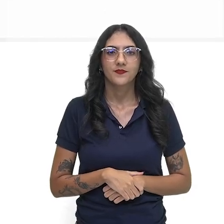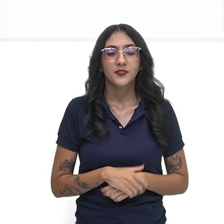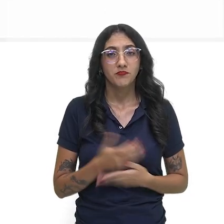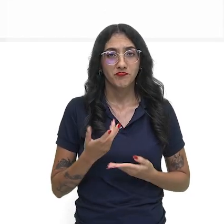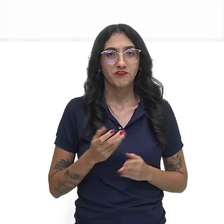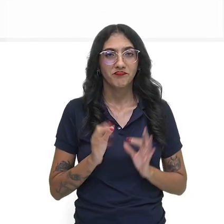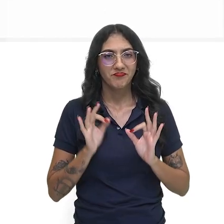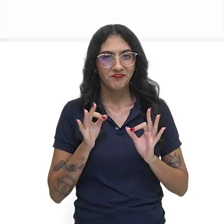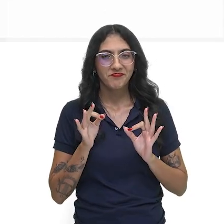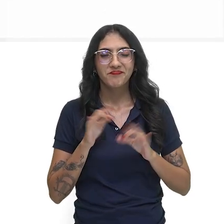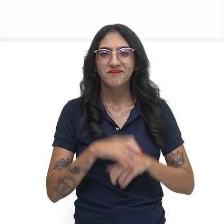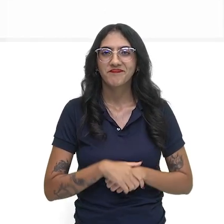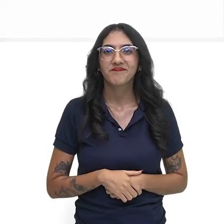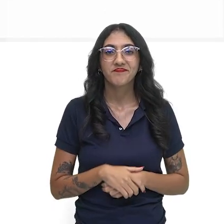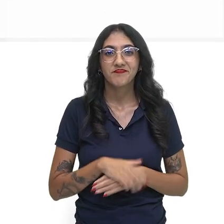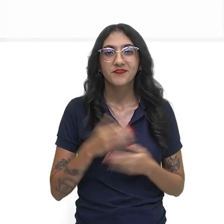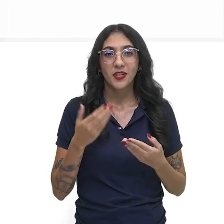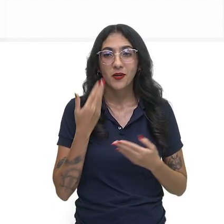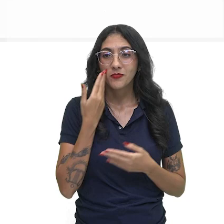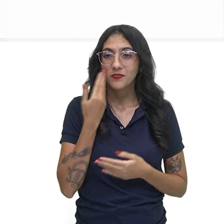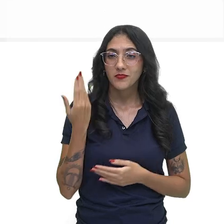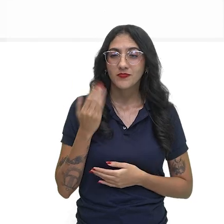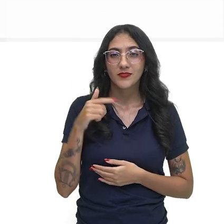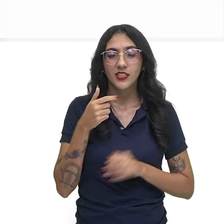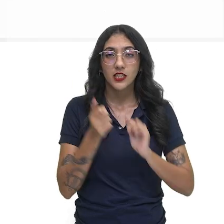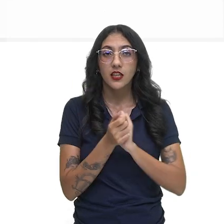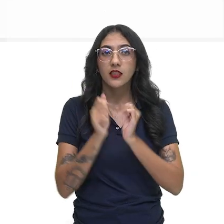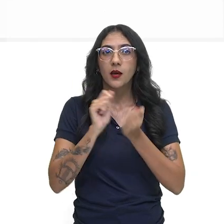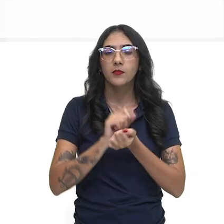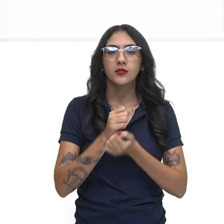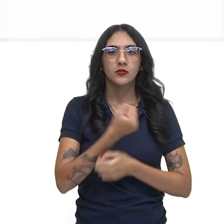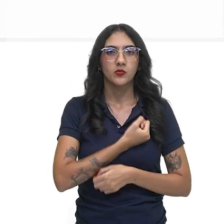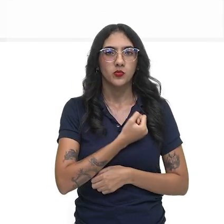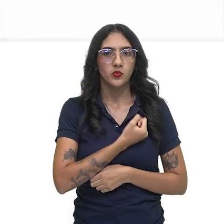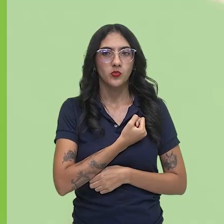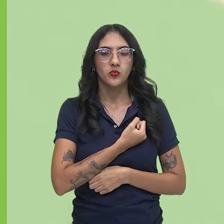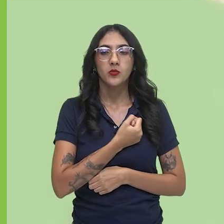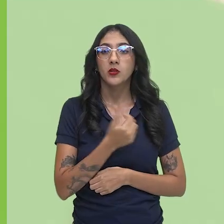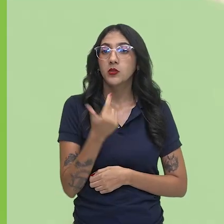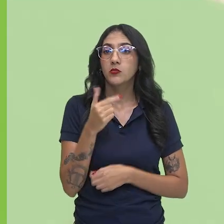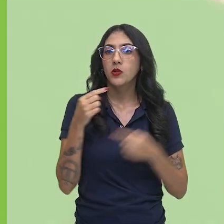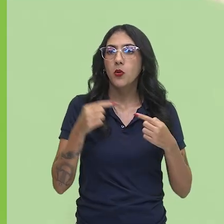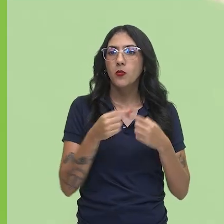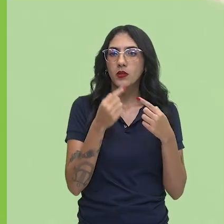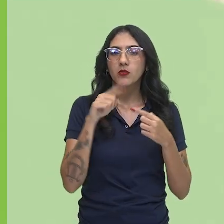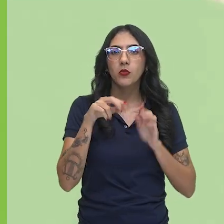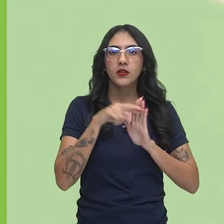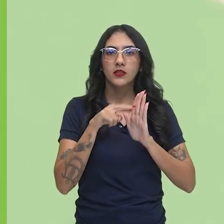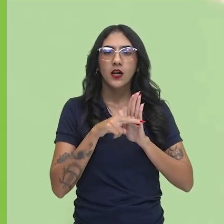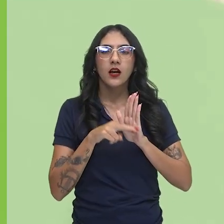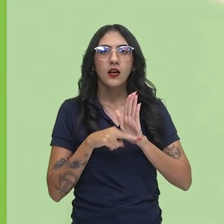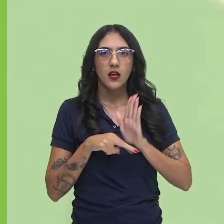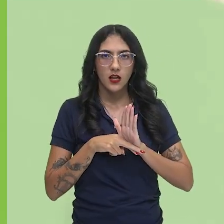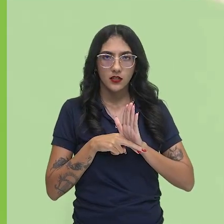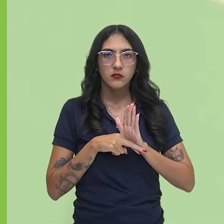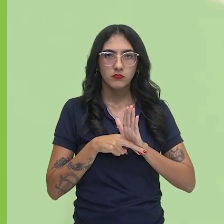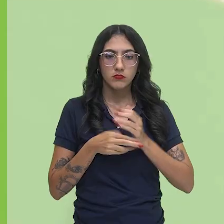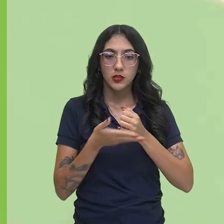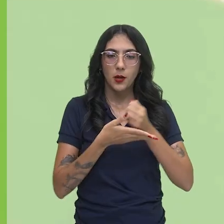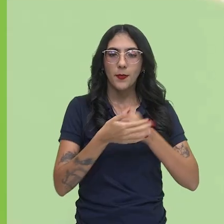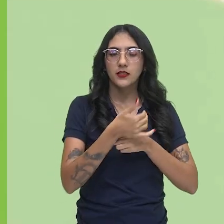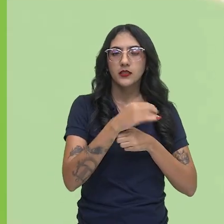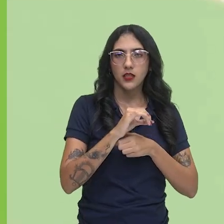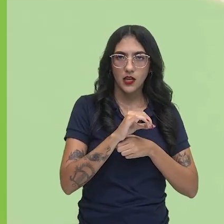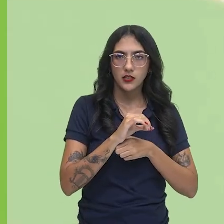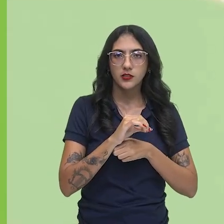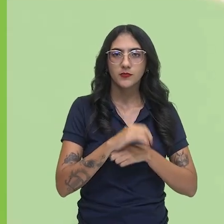Muito bem, pessoal. É assim que a gente transforma um número que não está em notação científica para um número que está em notação